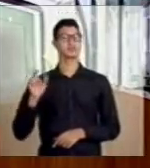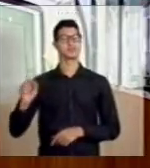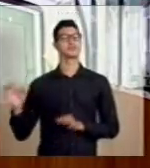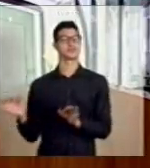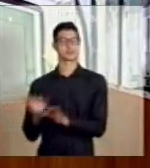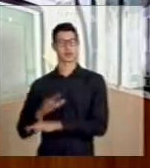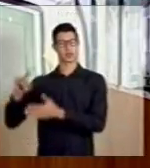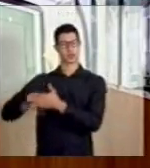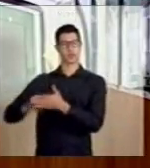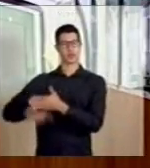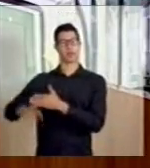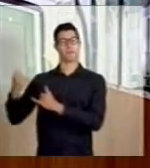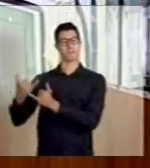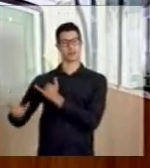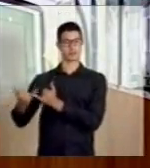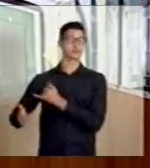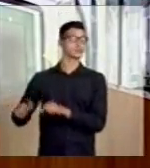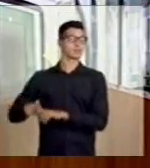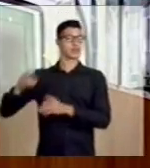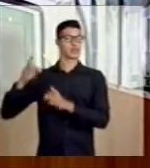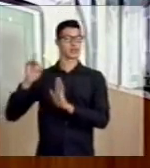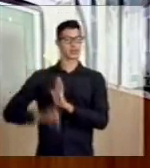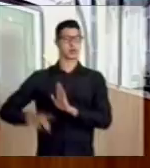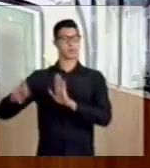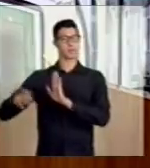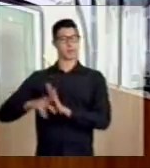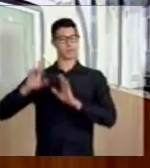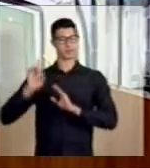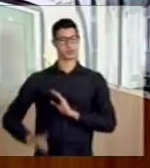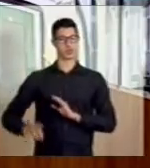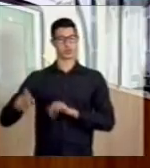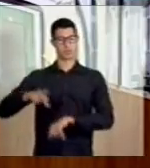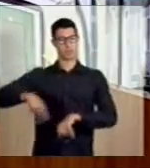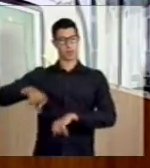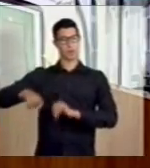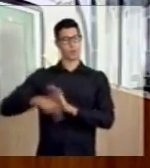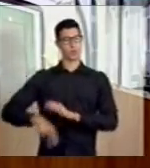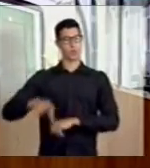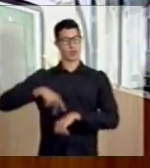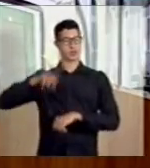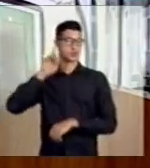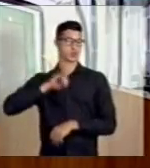de redigir um documento muito parecido, a Declaração de Direitos da Virgínia.